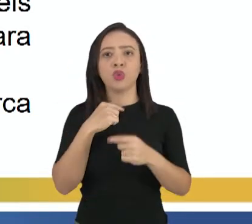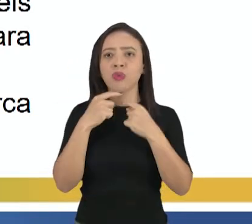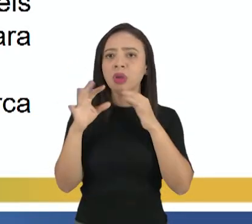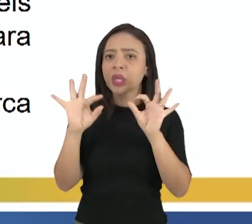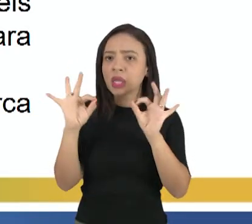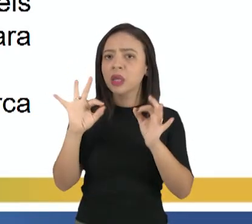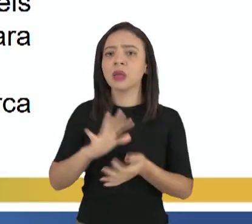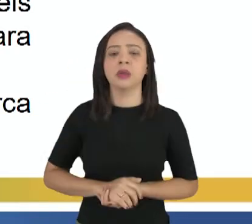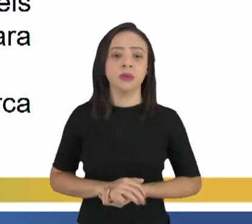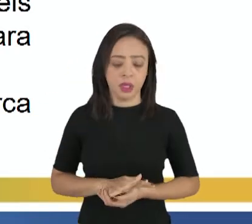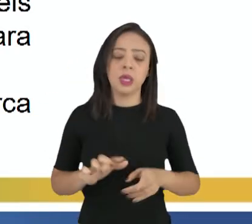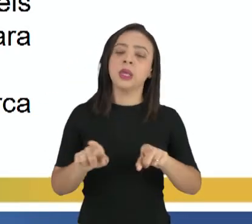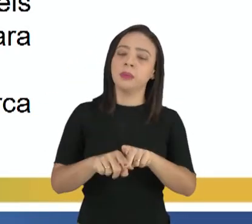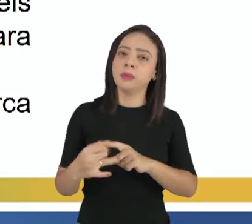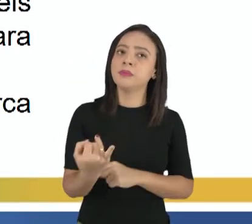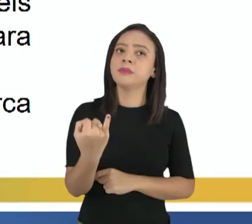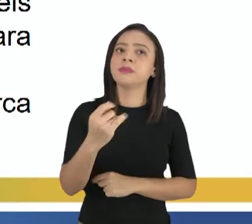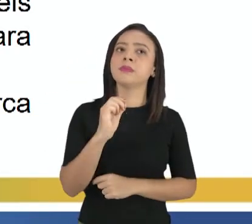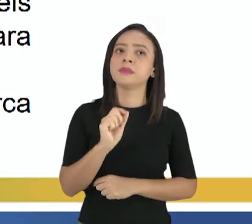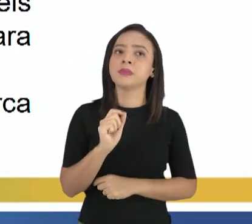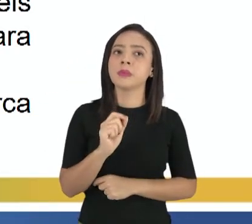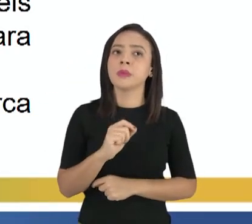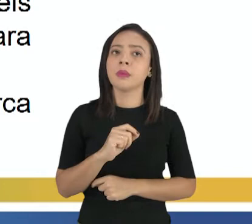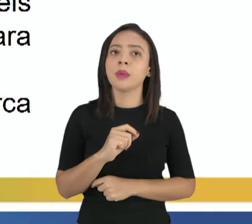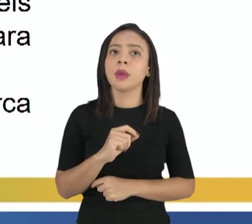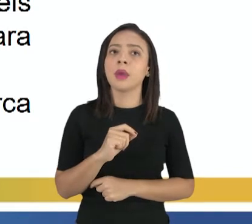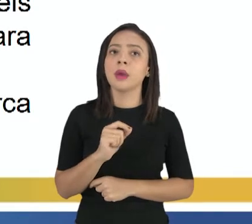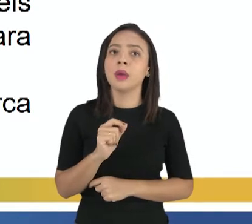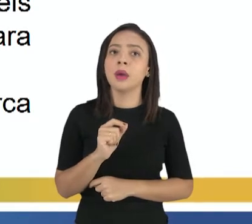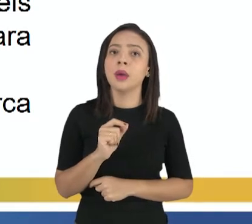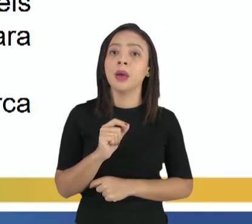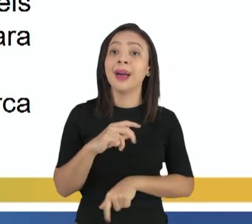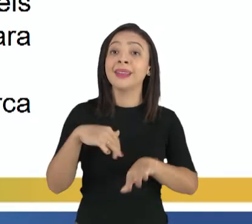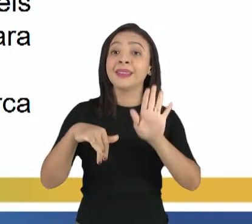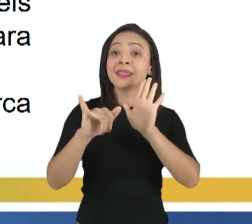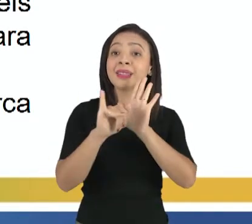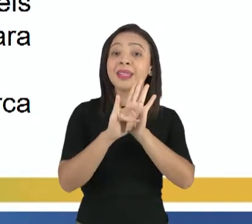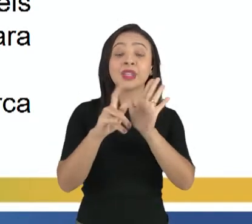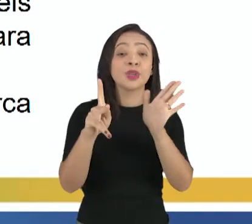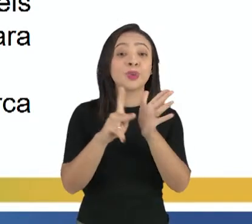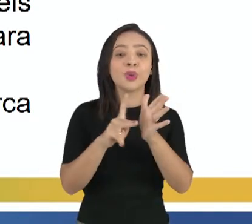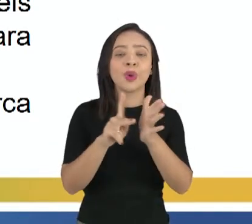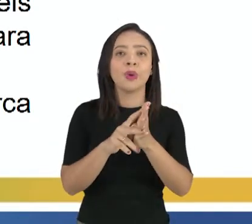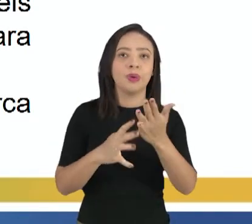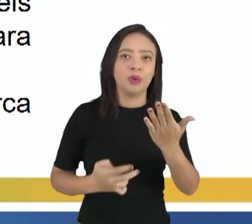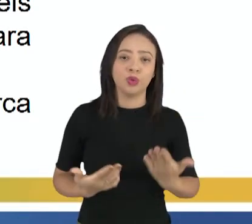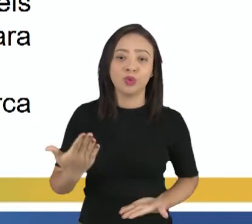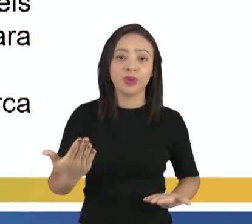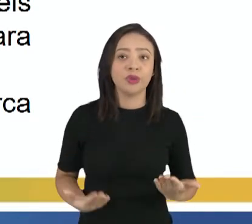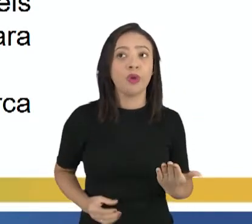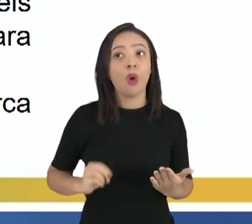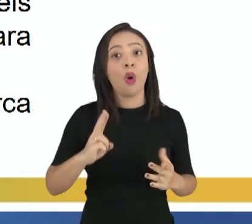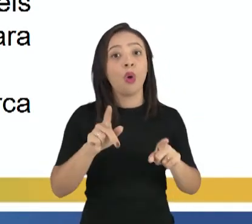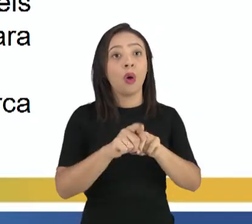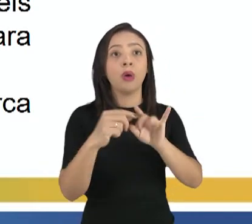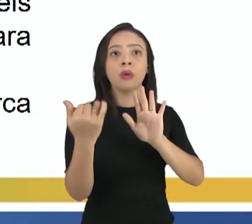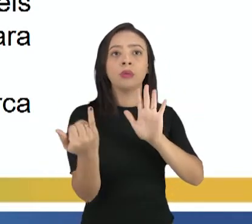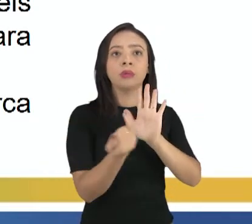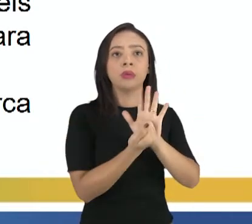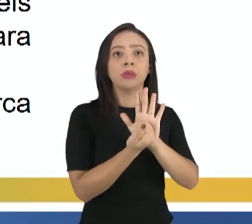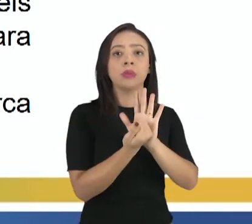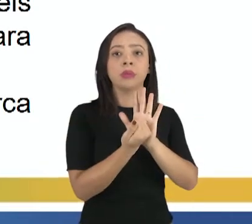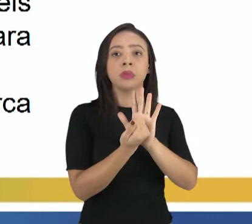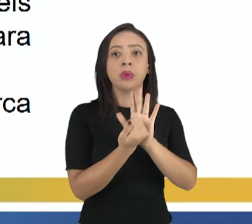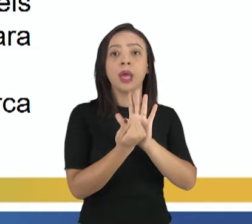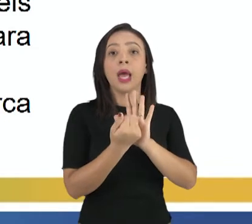dúvidas. Outra coisa importante é a identidade. A identidade de um serviço ou de uma marca nada mais é do que a